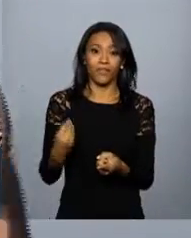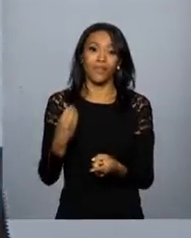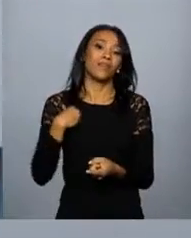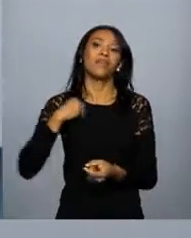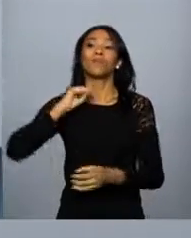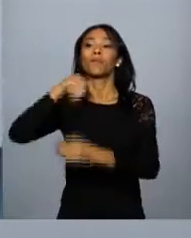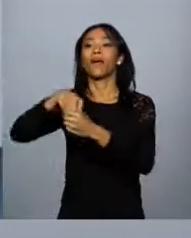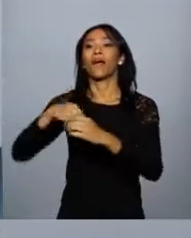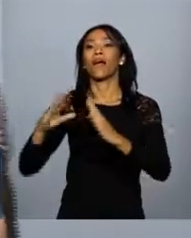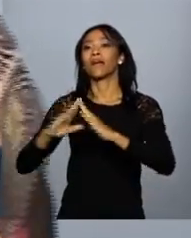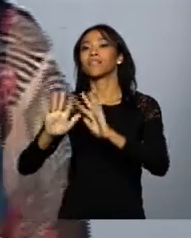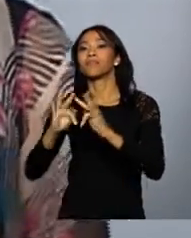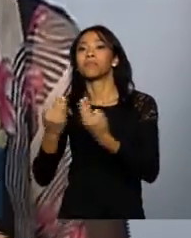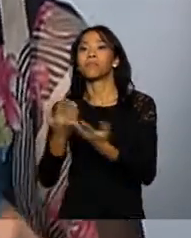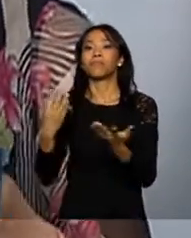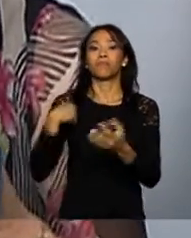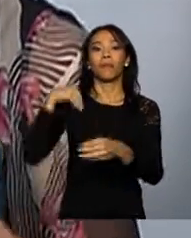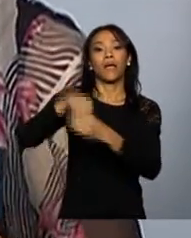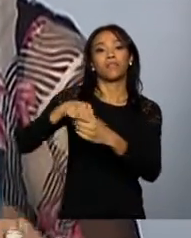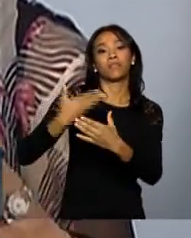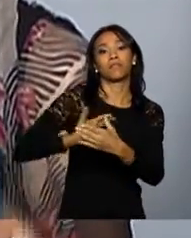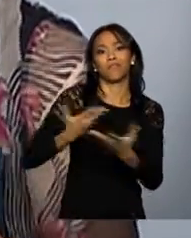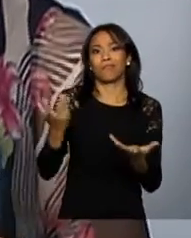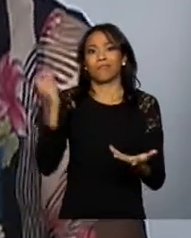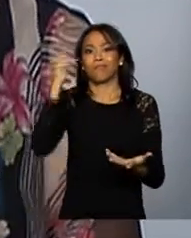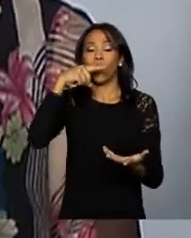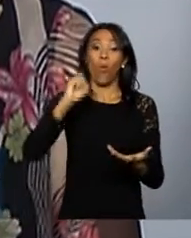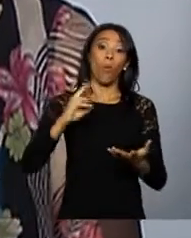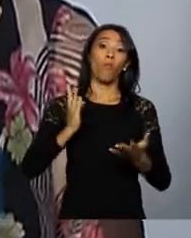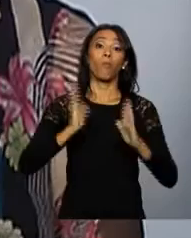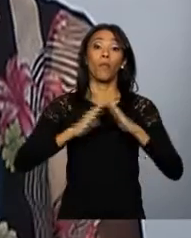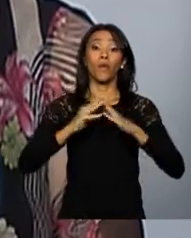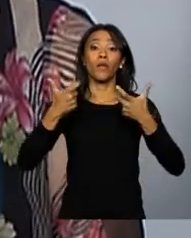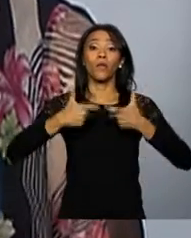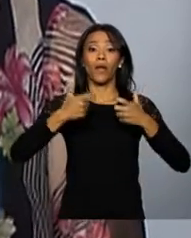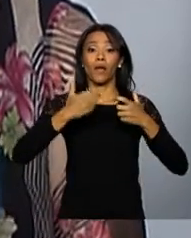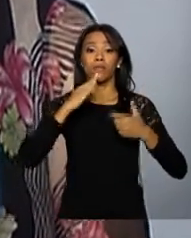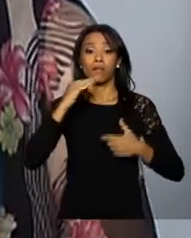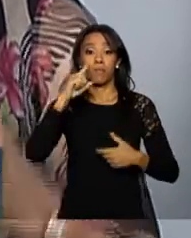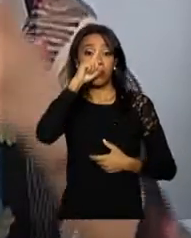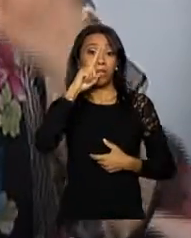favor. Ou estava em área de risco,